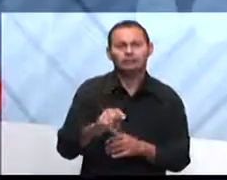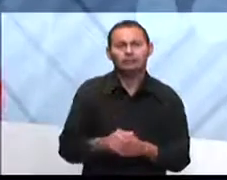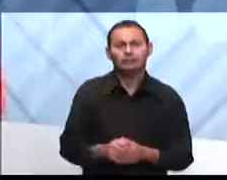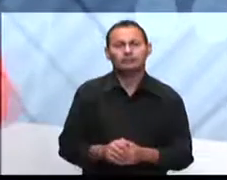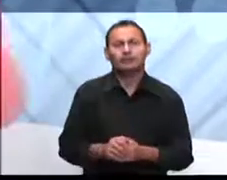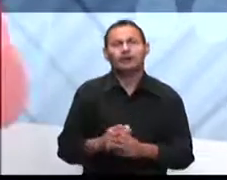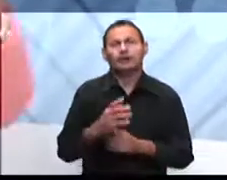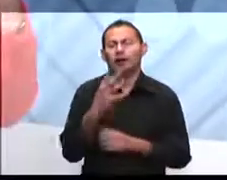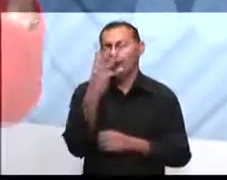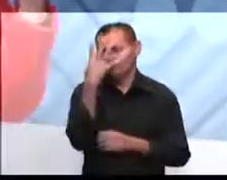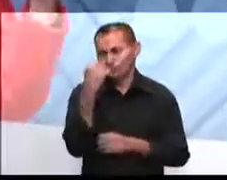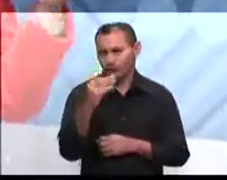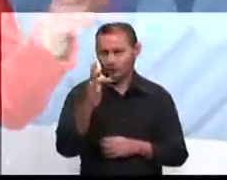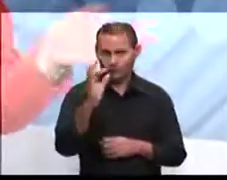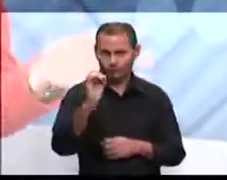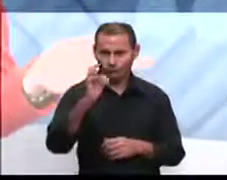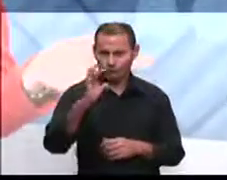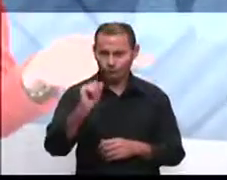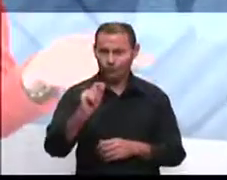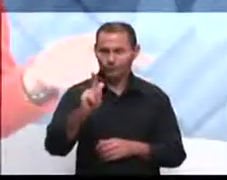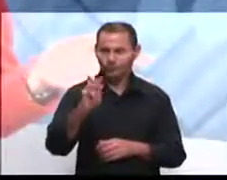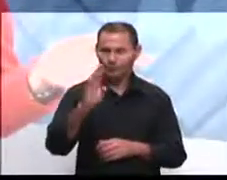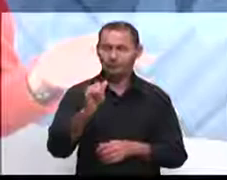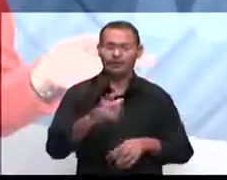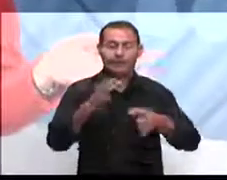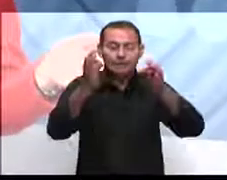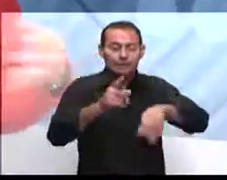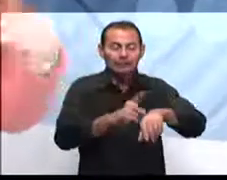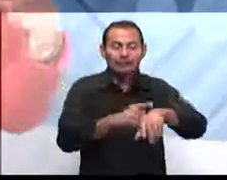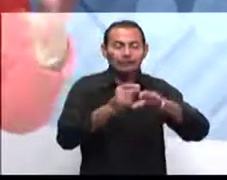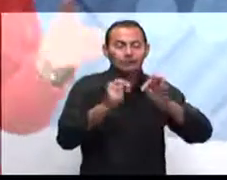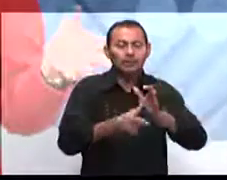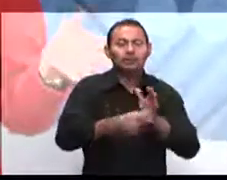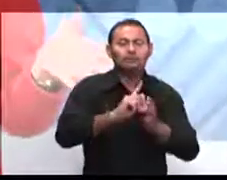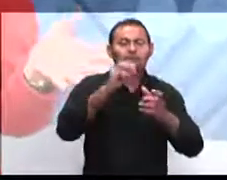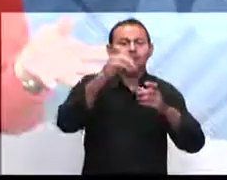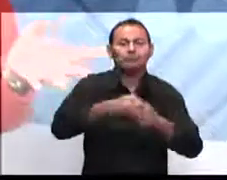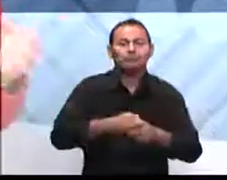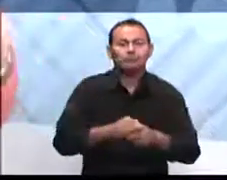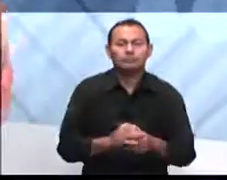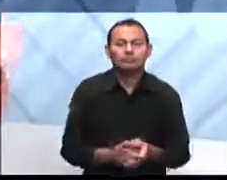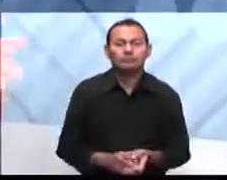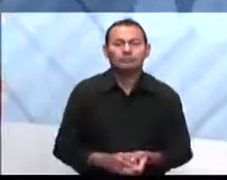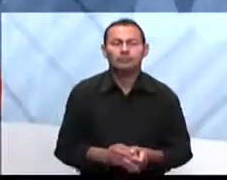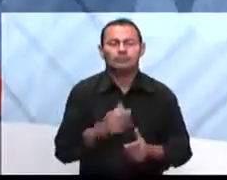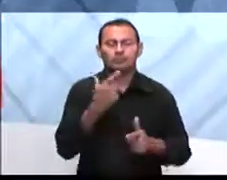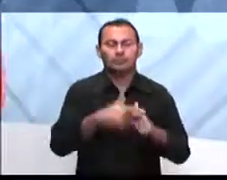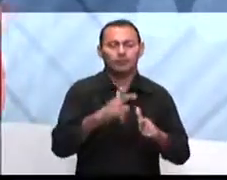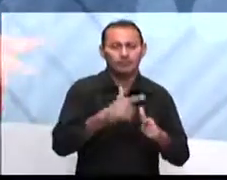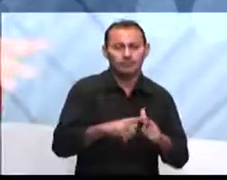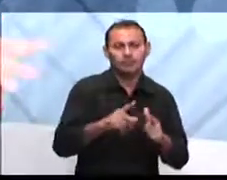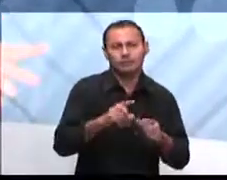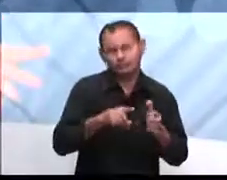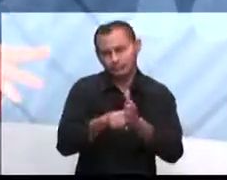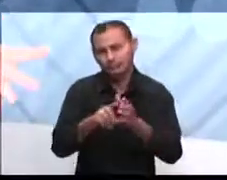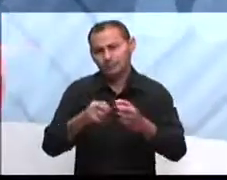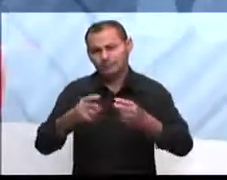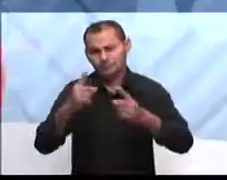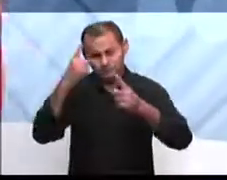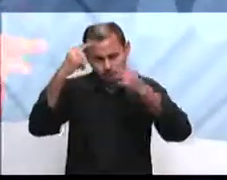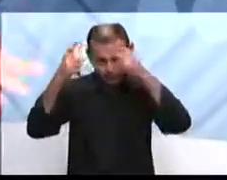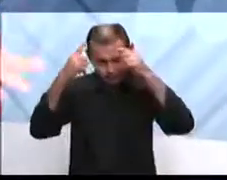que a fotografia do exato momento, né, em cima dessas problemas e questões que